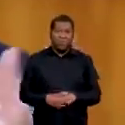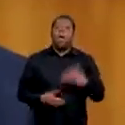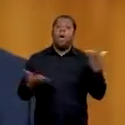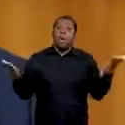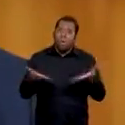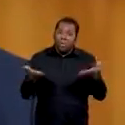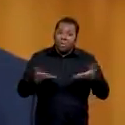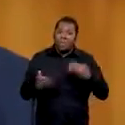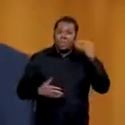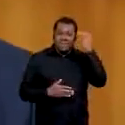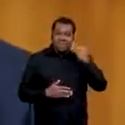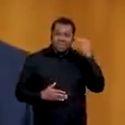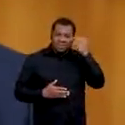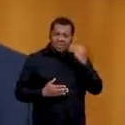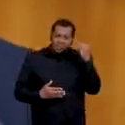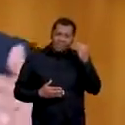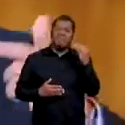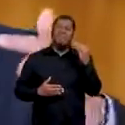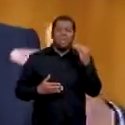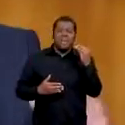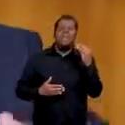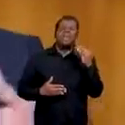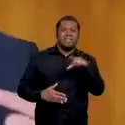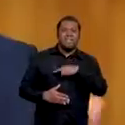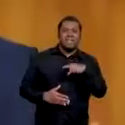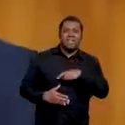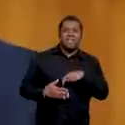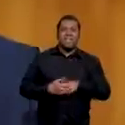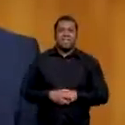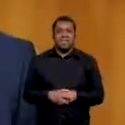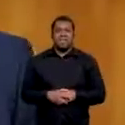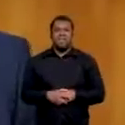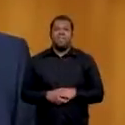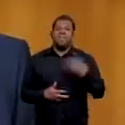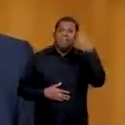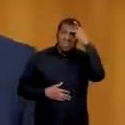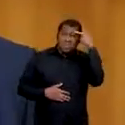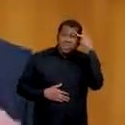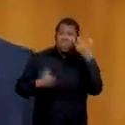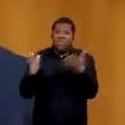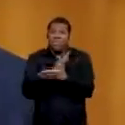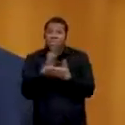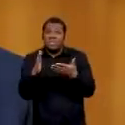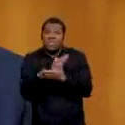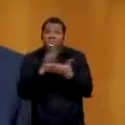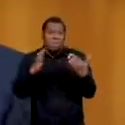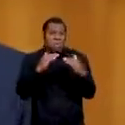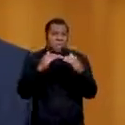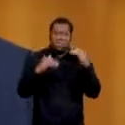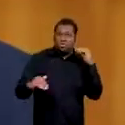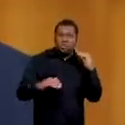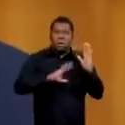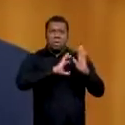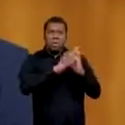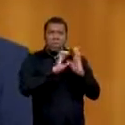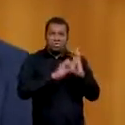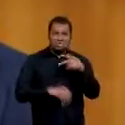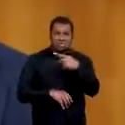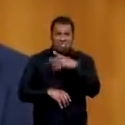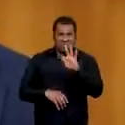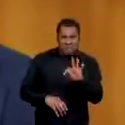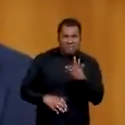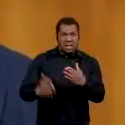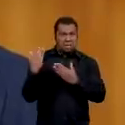experiência, mais maturidade, e mesmo a parcela da sociedade que não gosta do PT, que não acredita no PT,